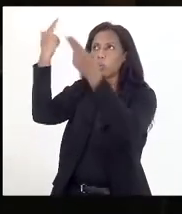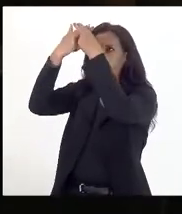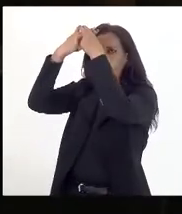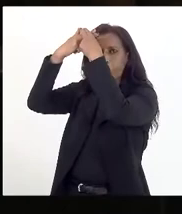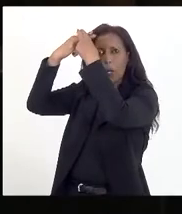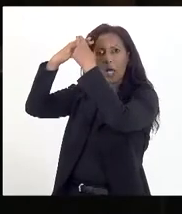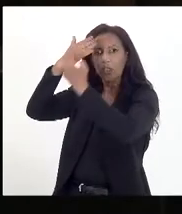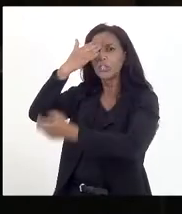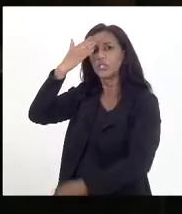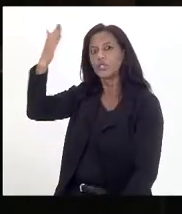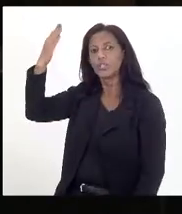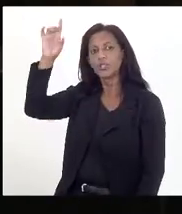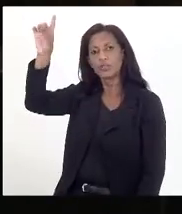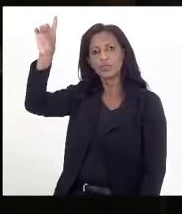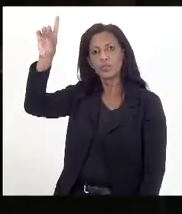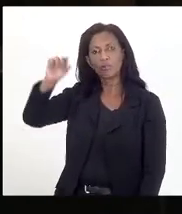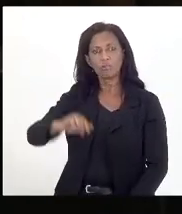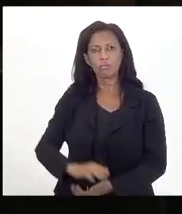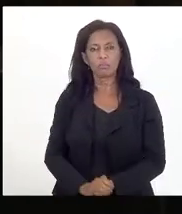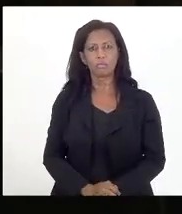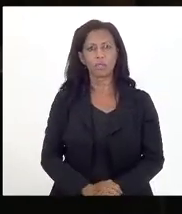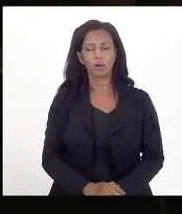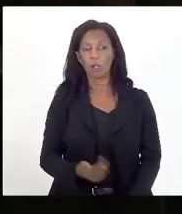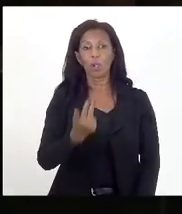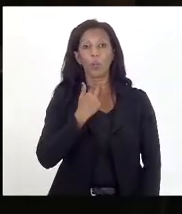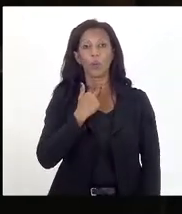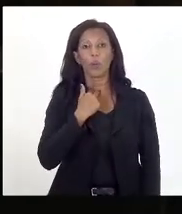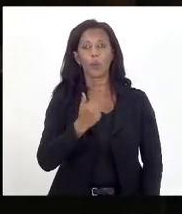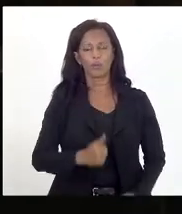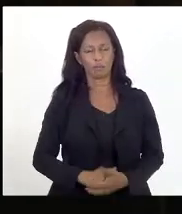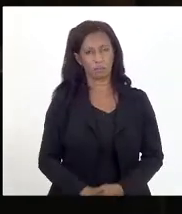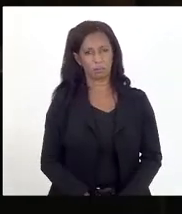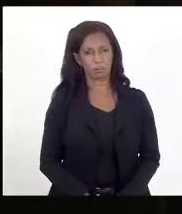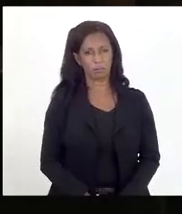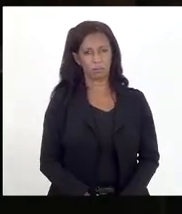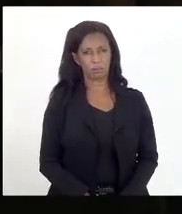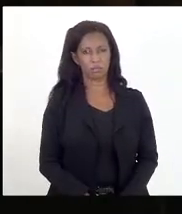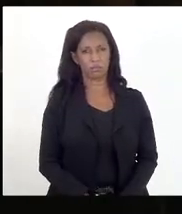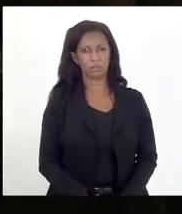charleson e não podem